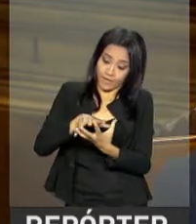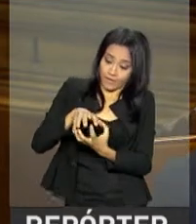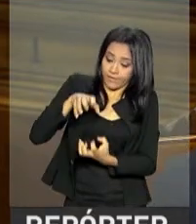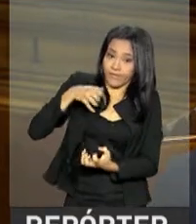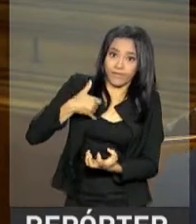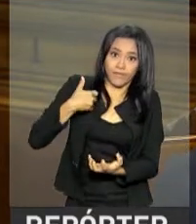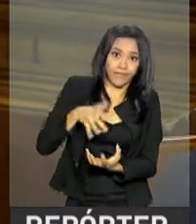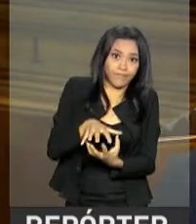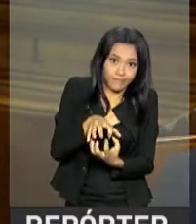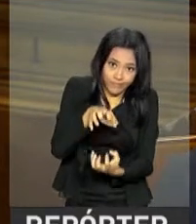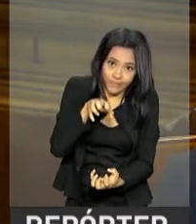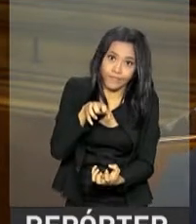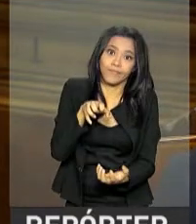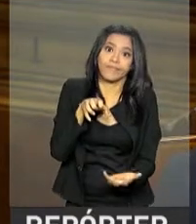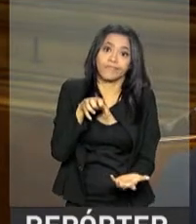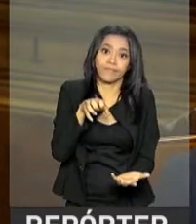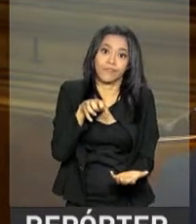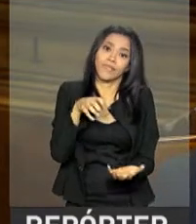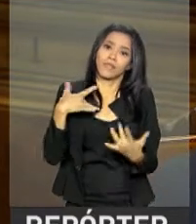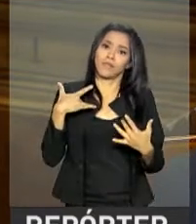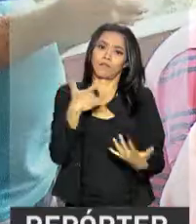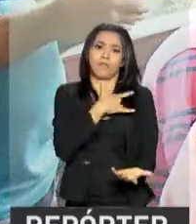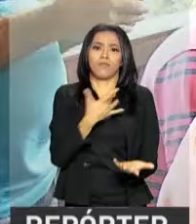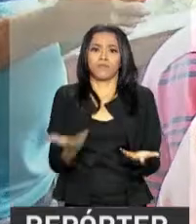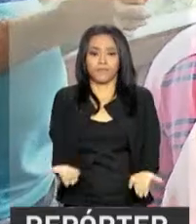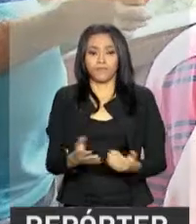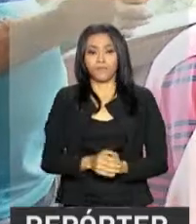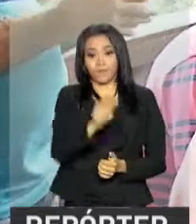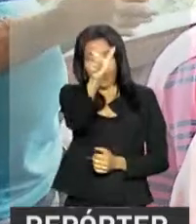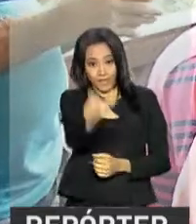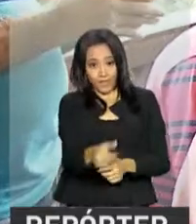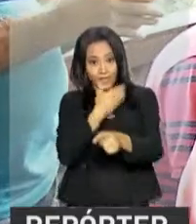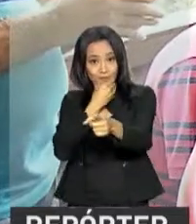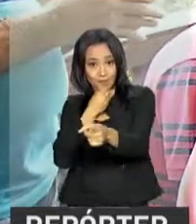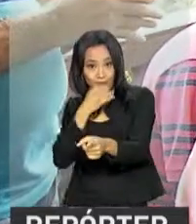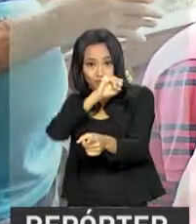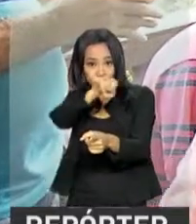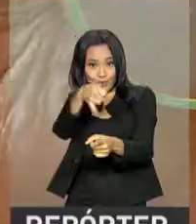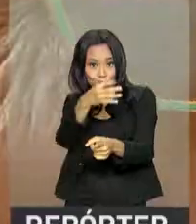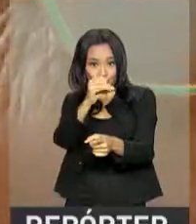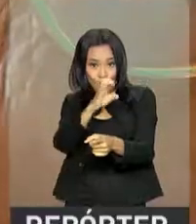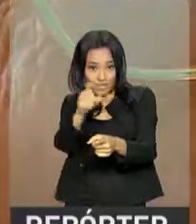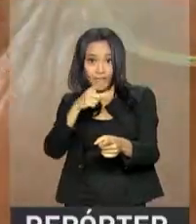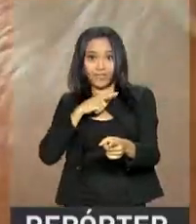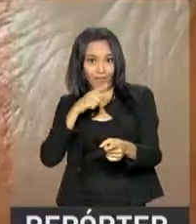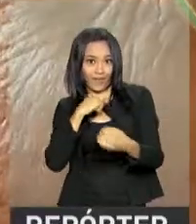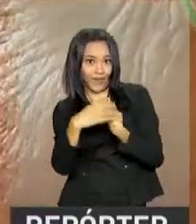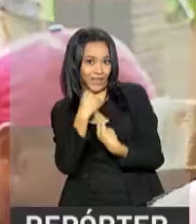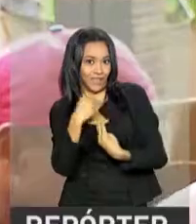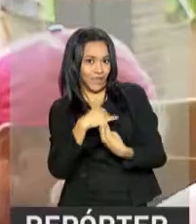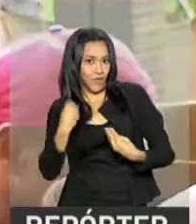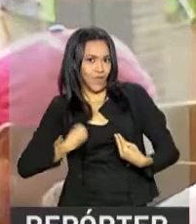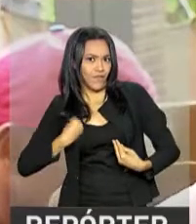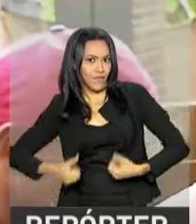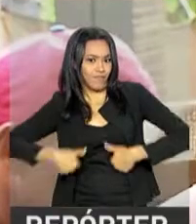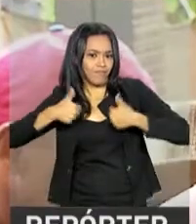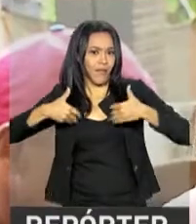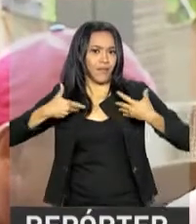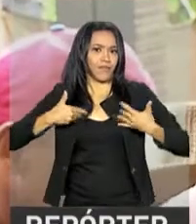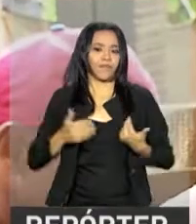envelhecimento de forma mais saudável. E o seu José tem a receita para uma vida cheia de alegria. Quando